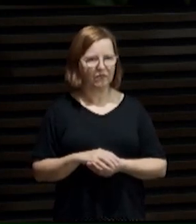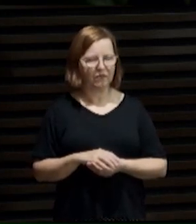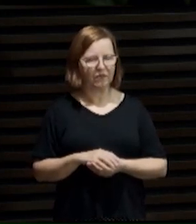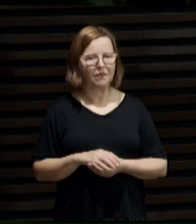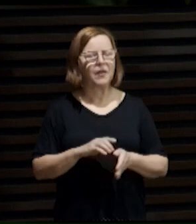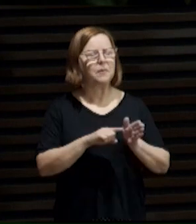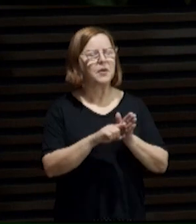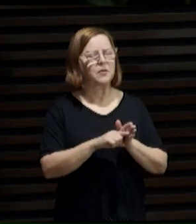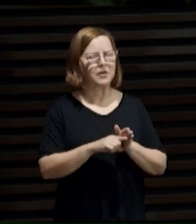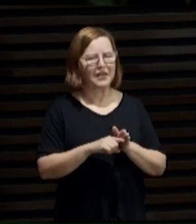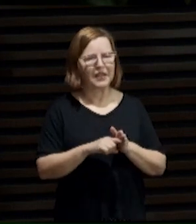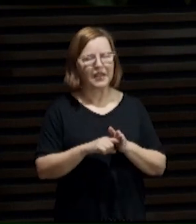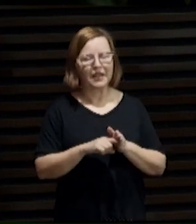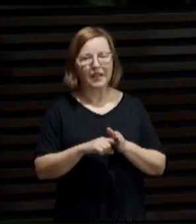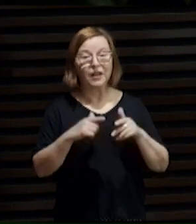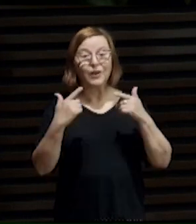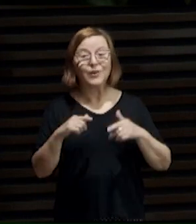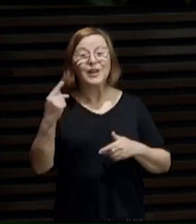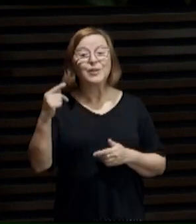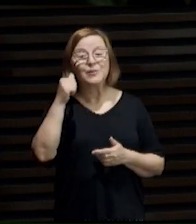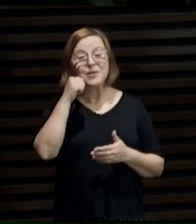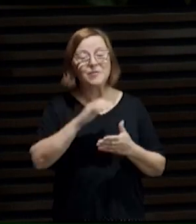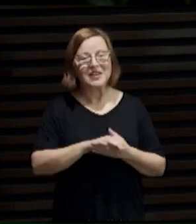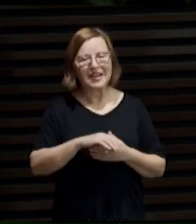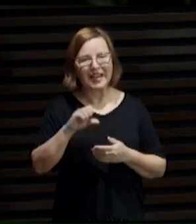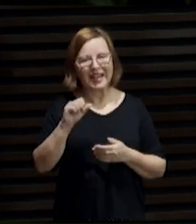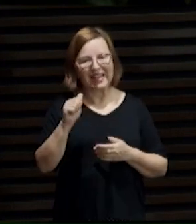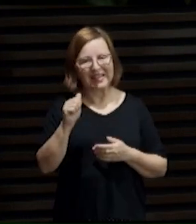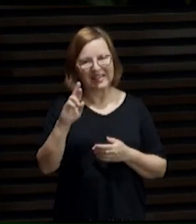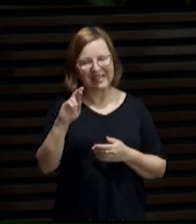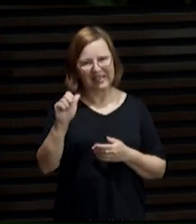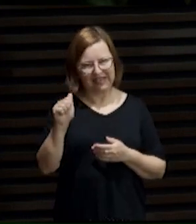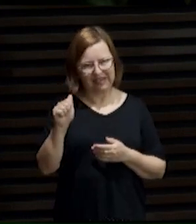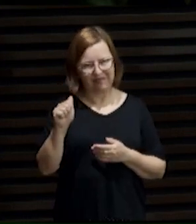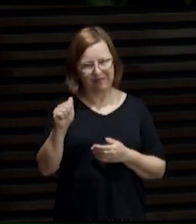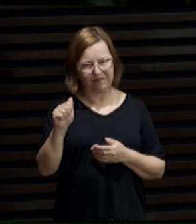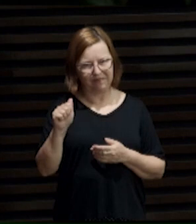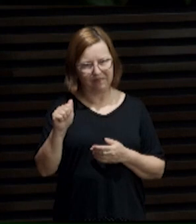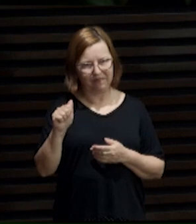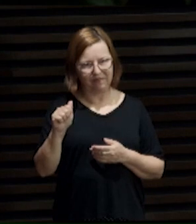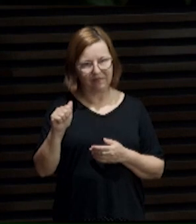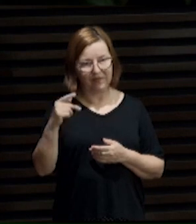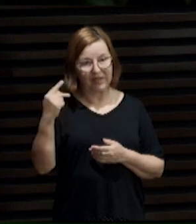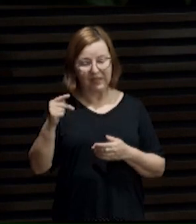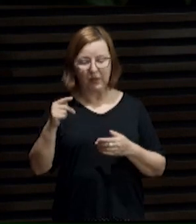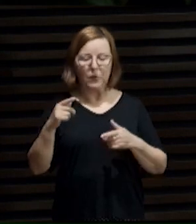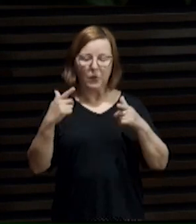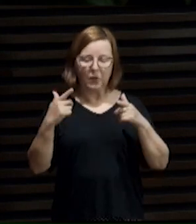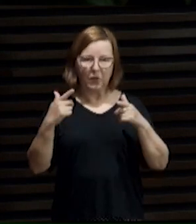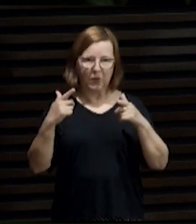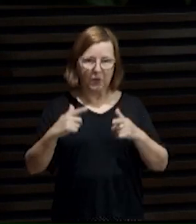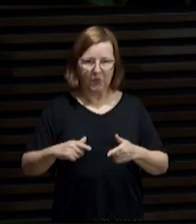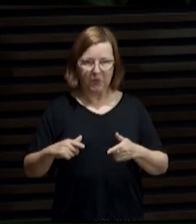mulher? Ei-la, aí está na tenda. Onde mais ela poderia estar? Seu lugar é aos lados da casa, e não